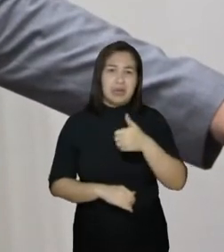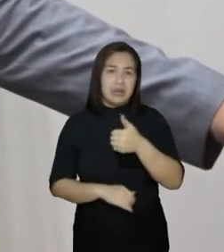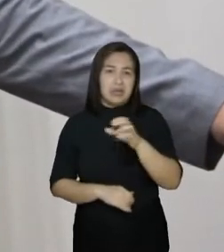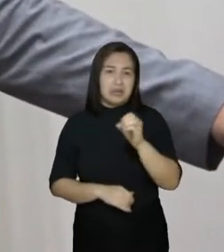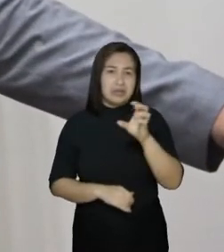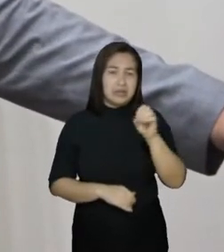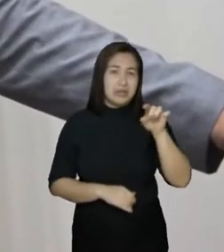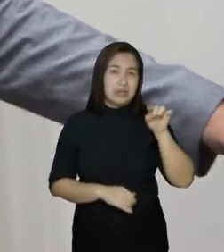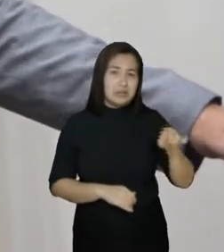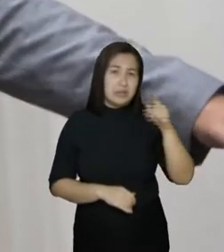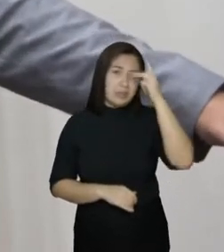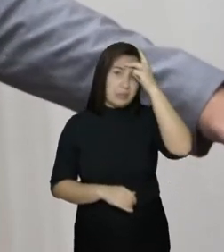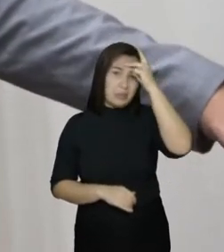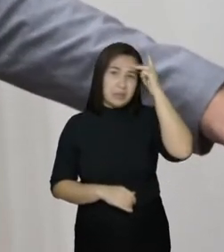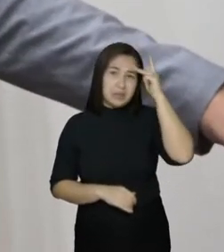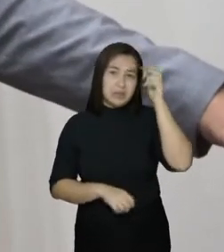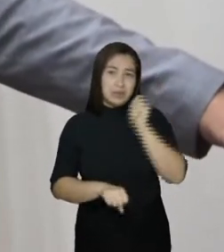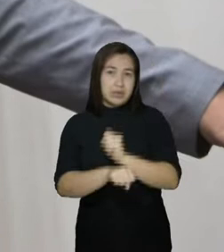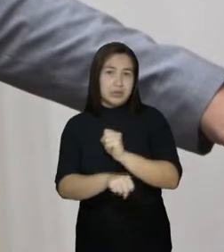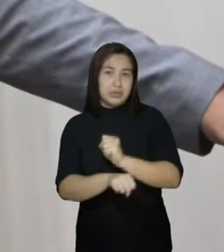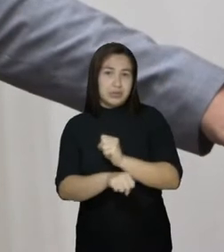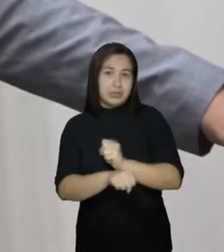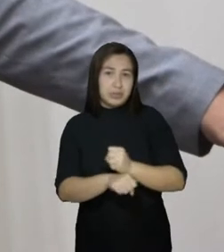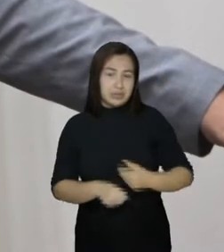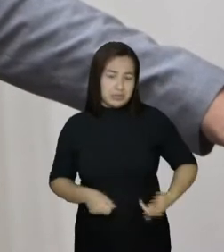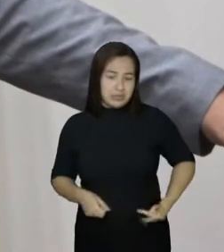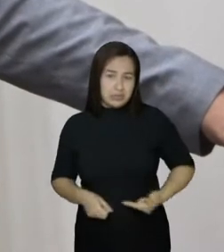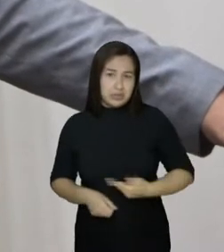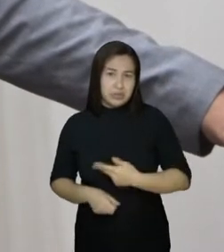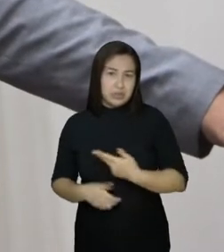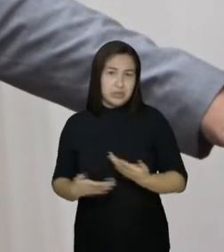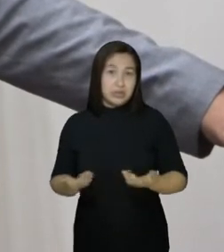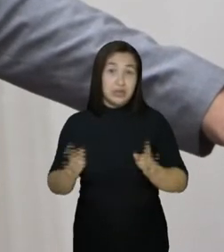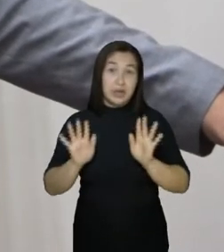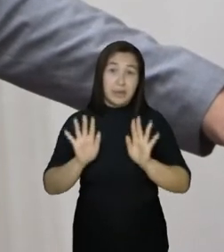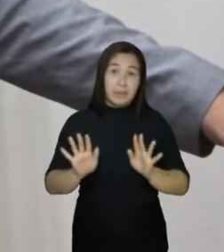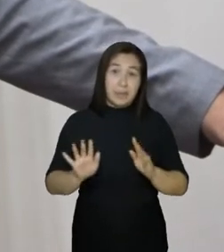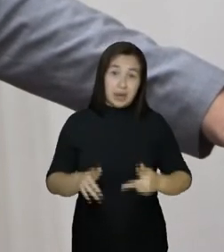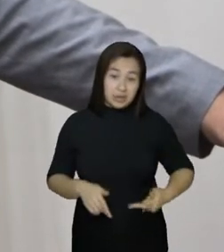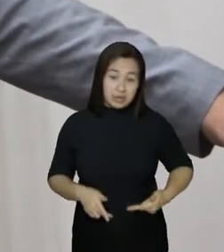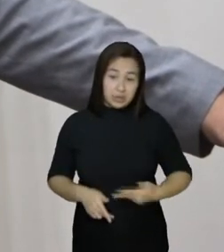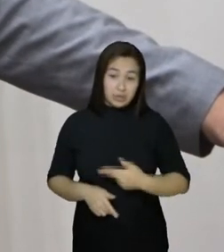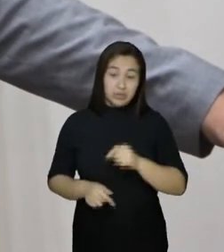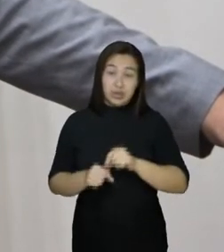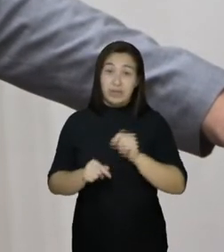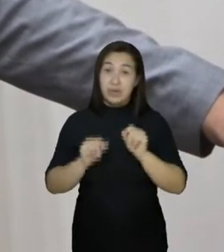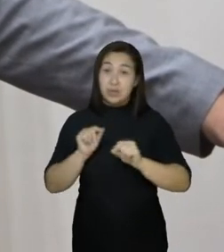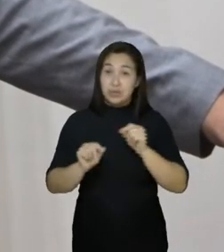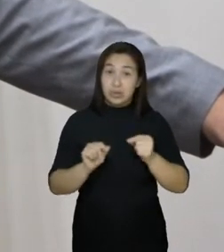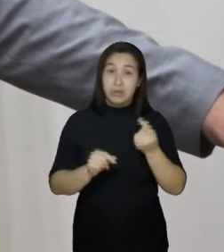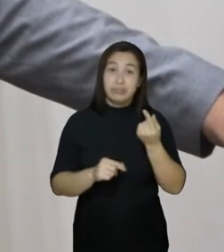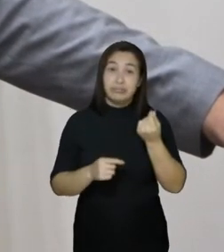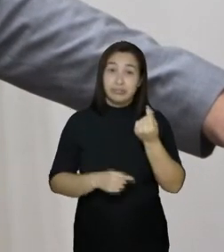de espera uma cirurgia. Cirurgia se faz com dinheiro, o exame se faz com dinheiro. E o dinheiro está indo para onde?